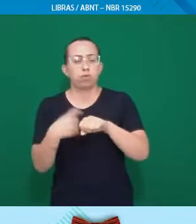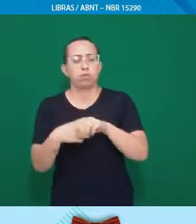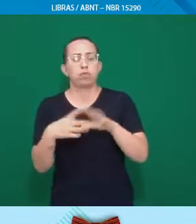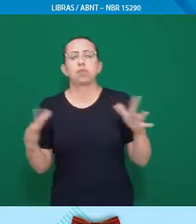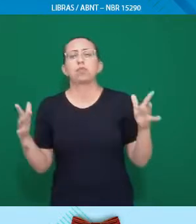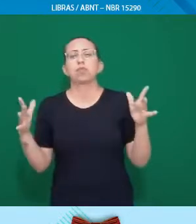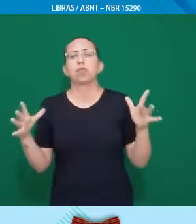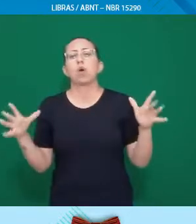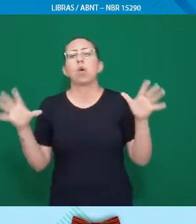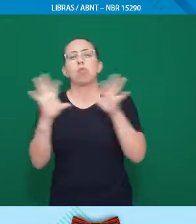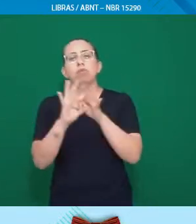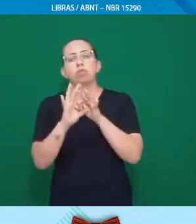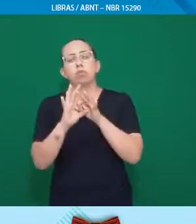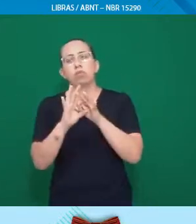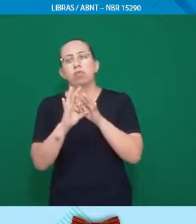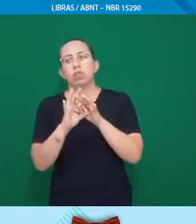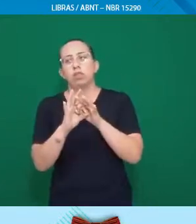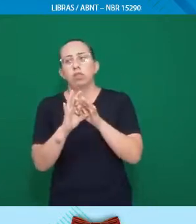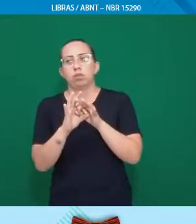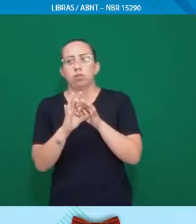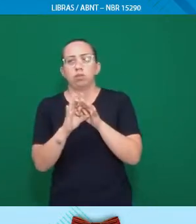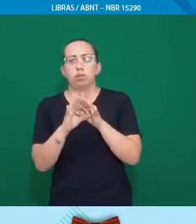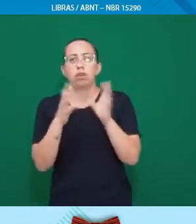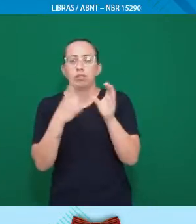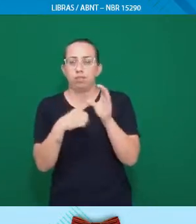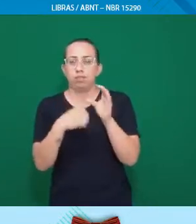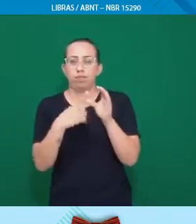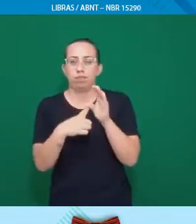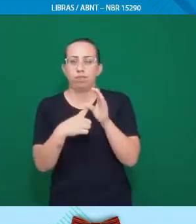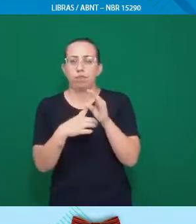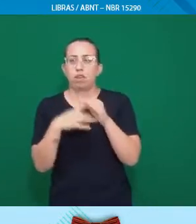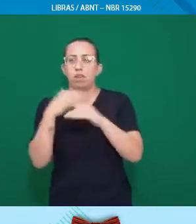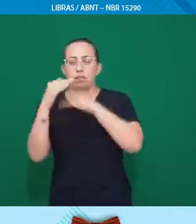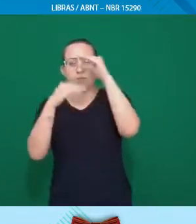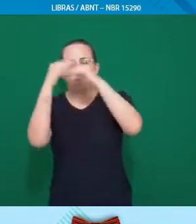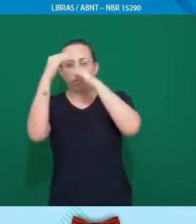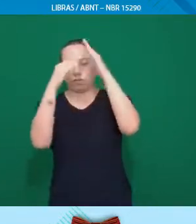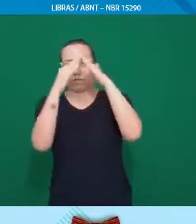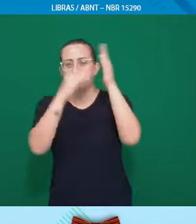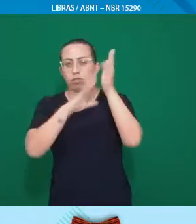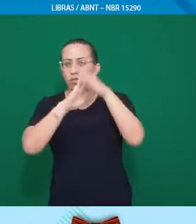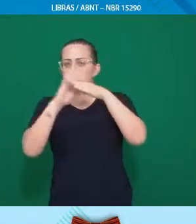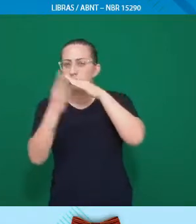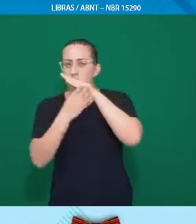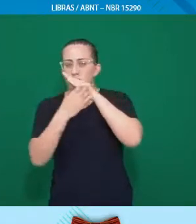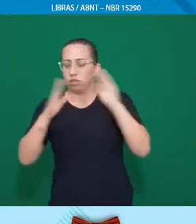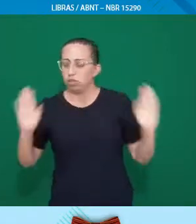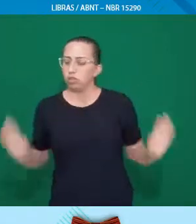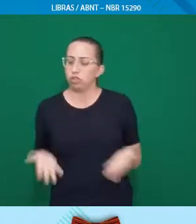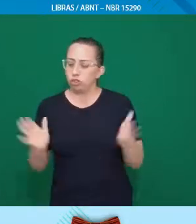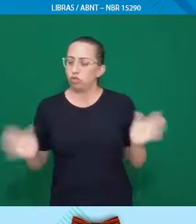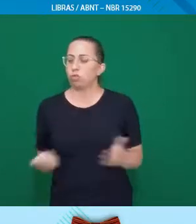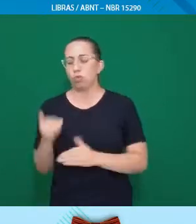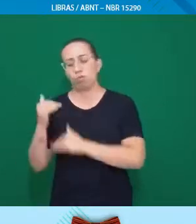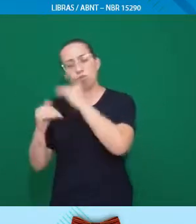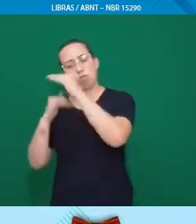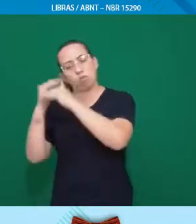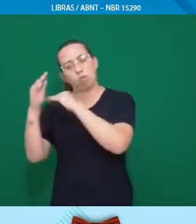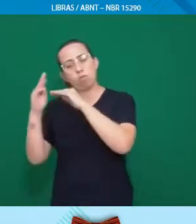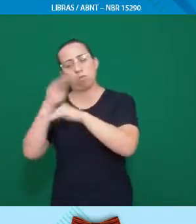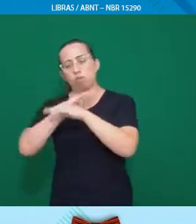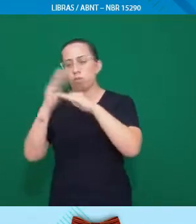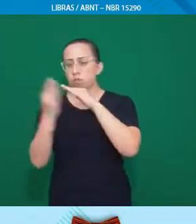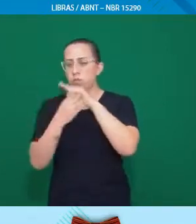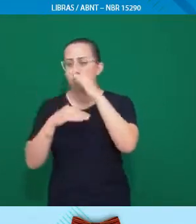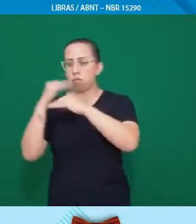cidade mochila com Jardim Bela Vista de movimento todo aquele vai trazendo o progresso para